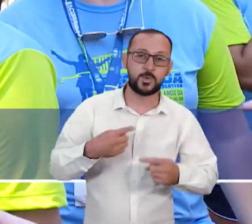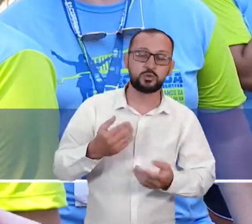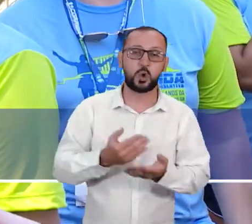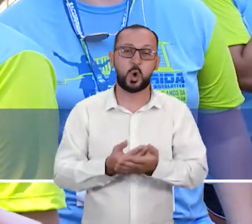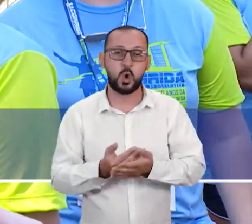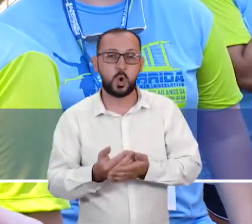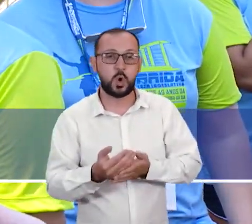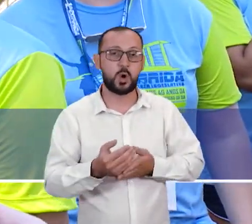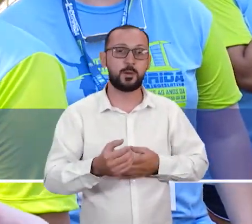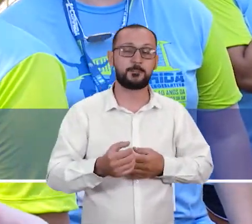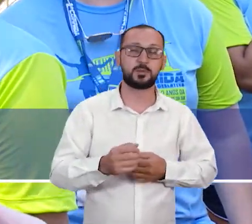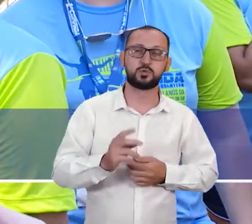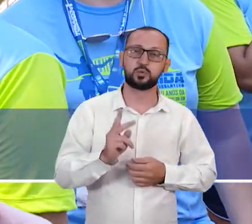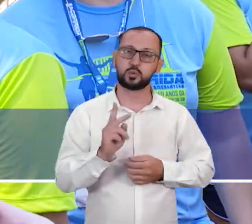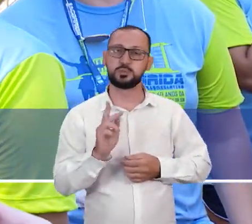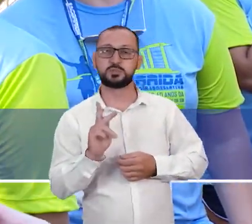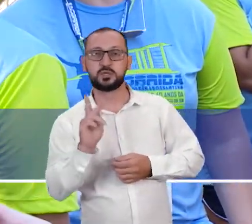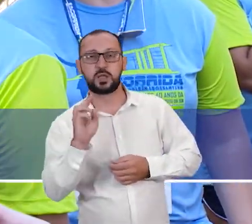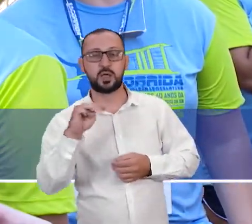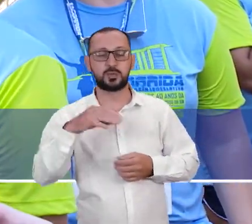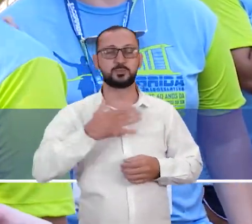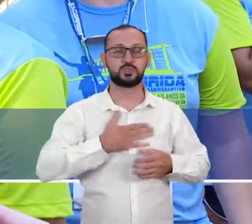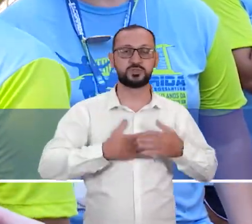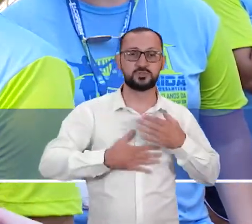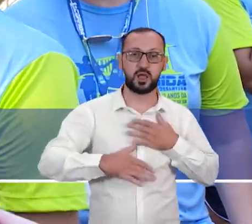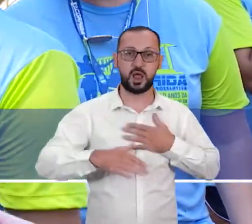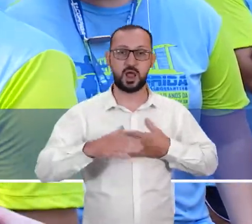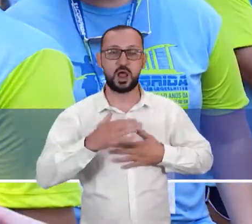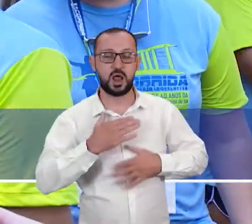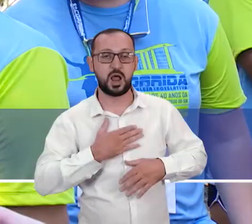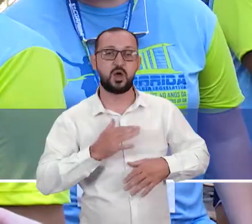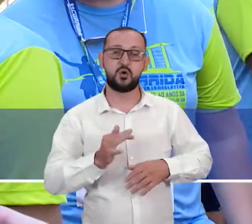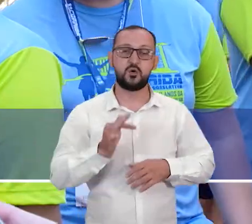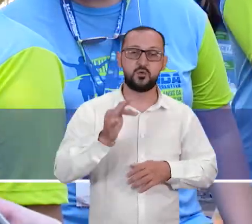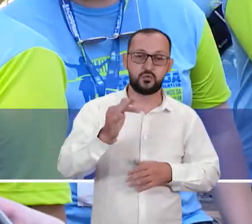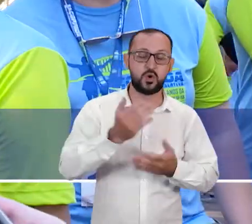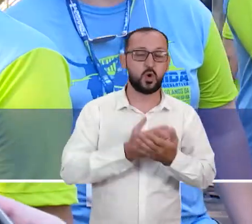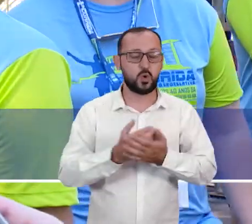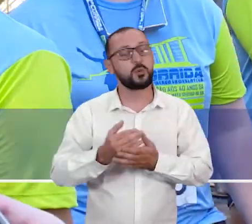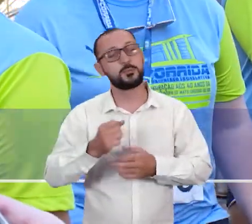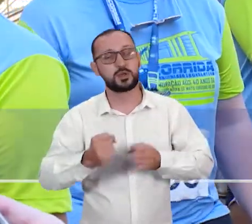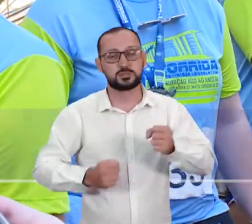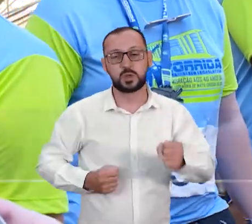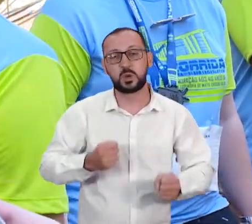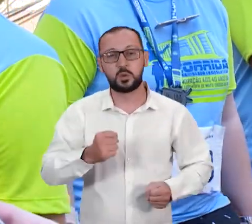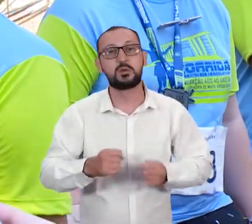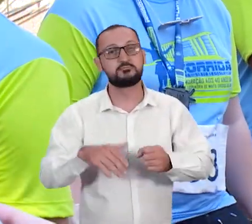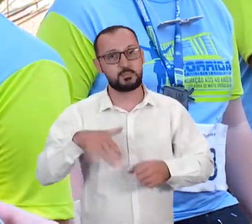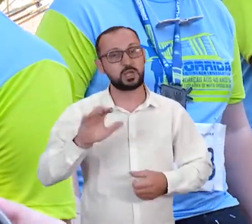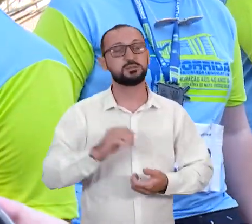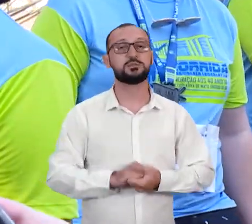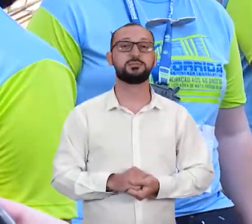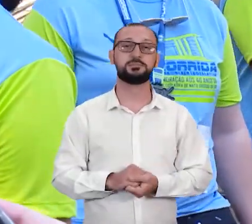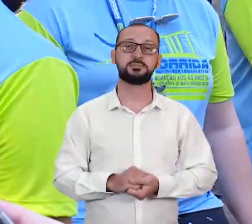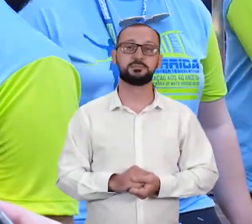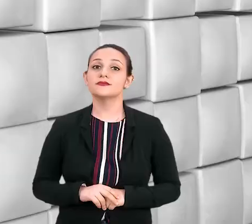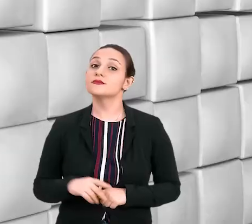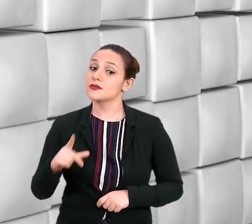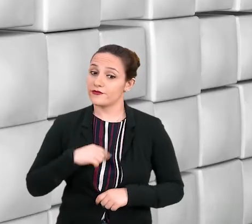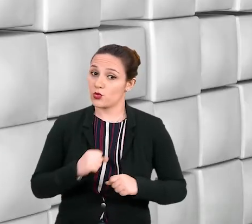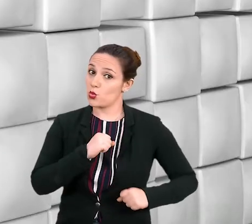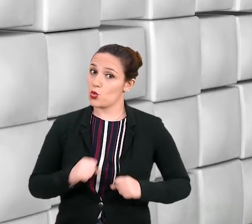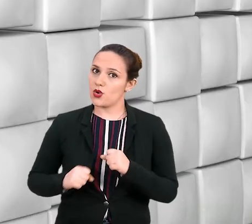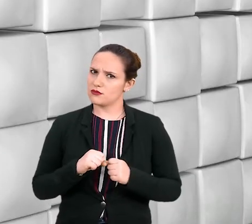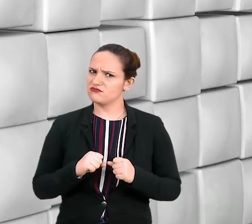Depois, mais pra frente, começar a fazer 2 km, 5 km devagarzinho. Mais pra frente, começar a avançar para melhorar nas corridas.